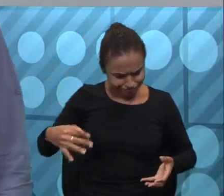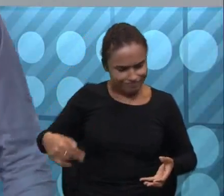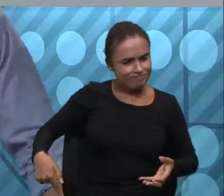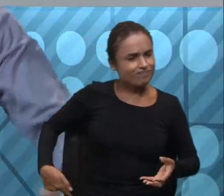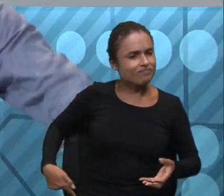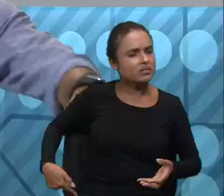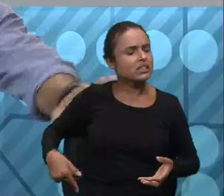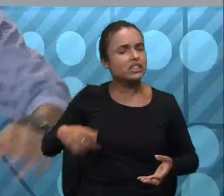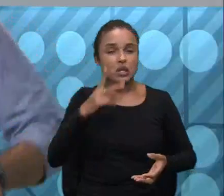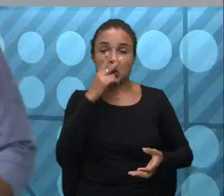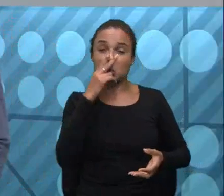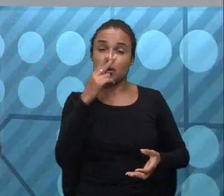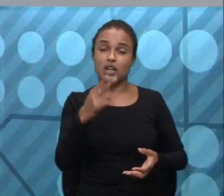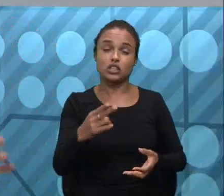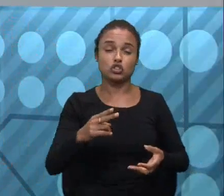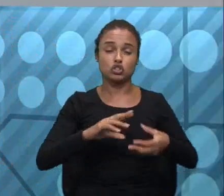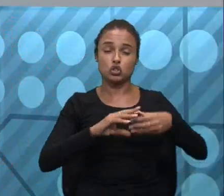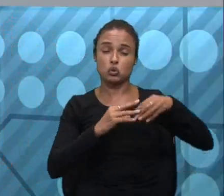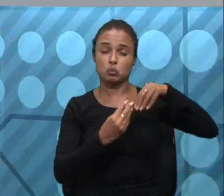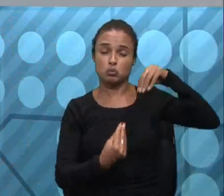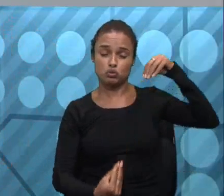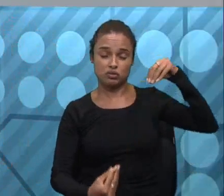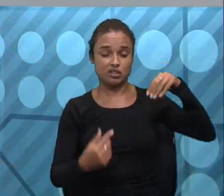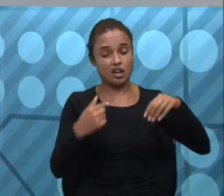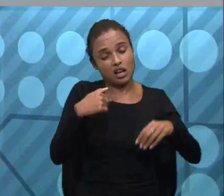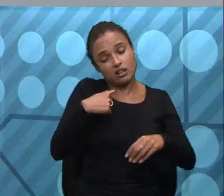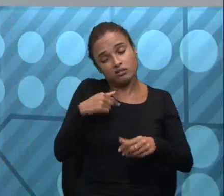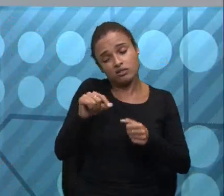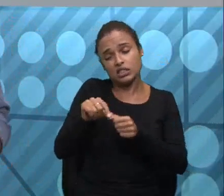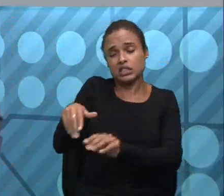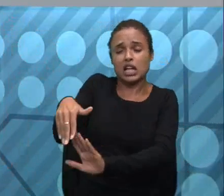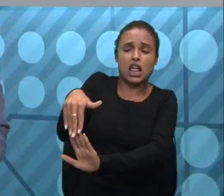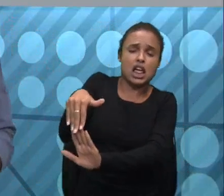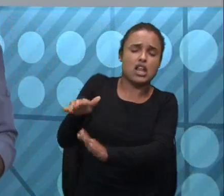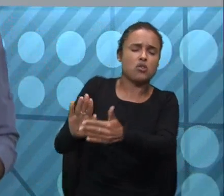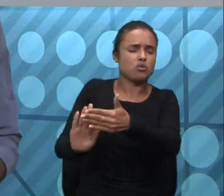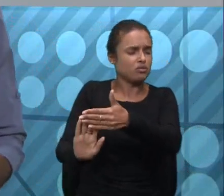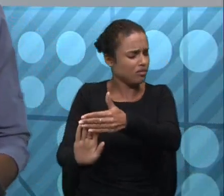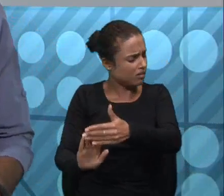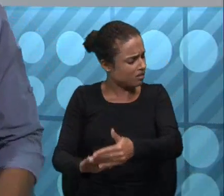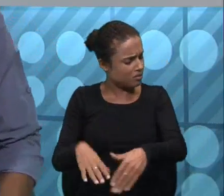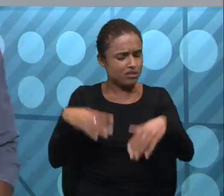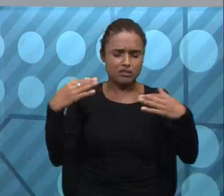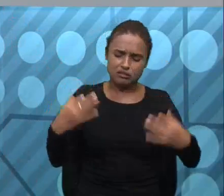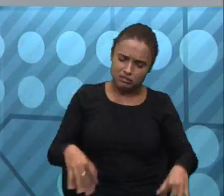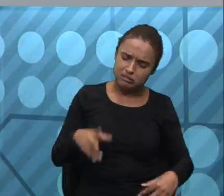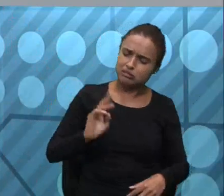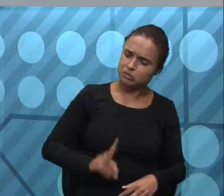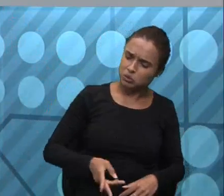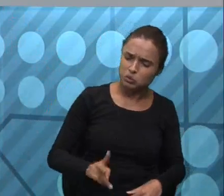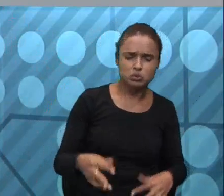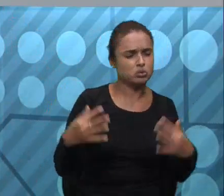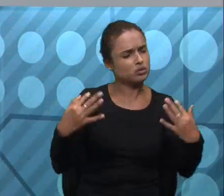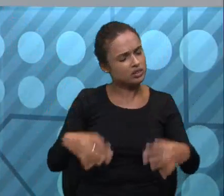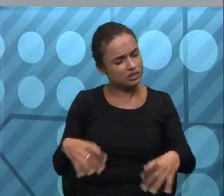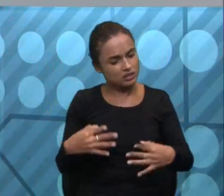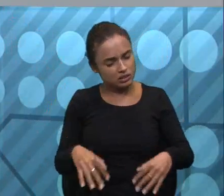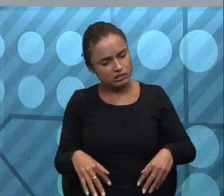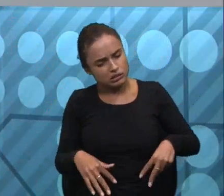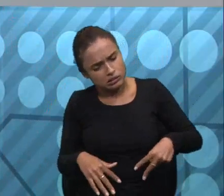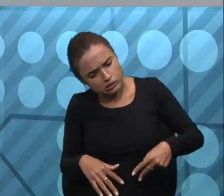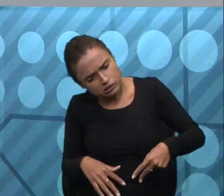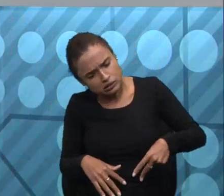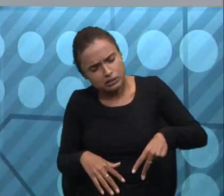Né? Eu vou dar uma alongadinha aqui, que é um erro. Mas não passa. Tá? Você vê que o seu movimento está limitado,